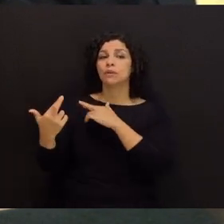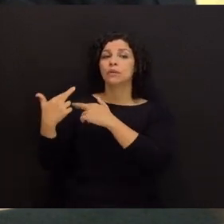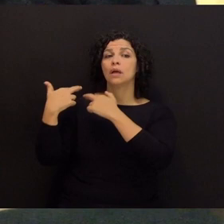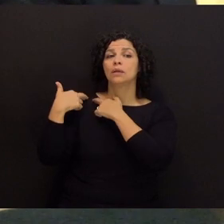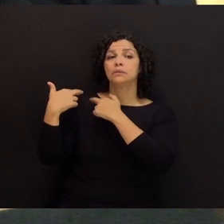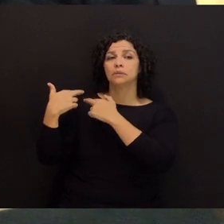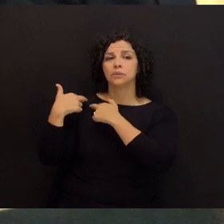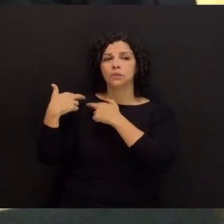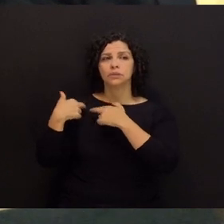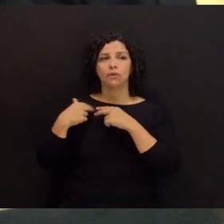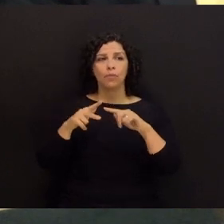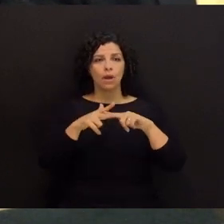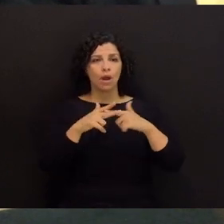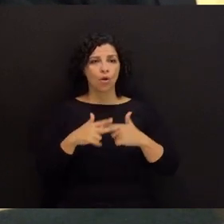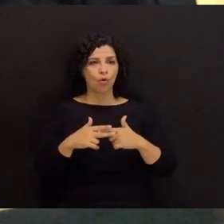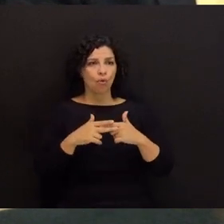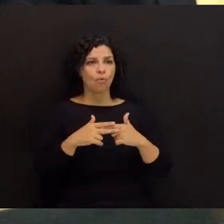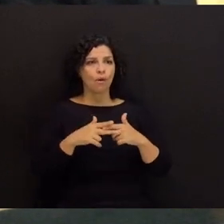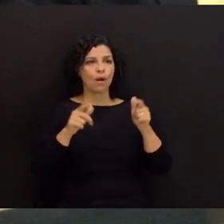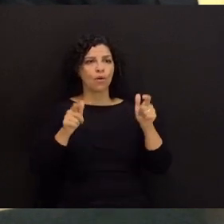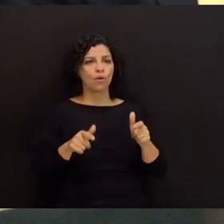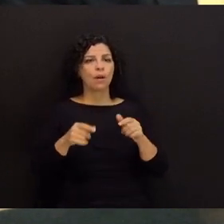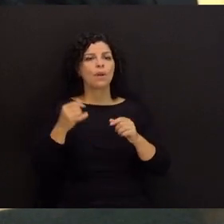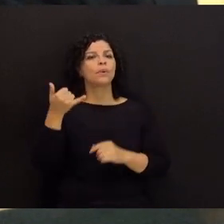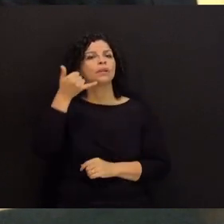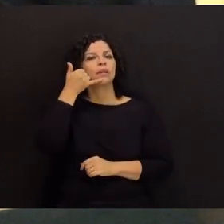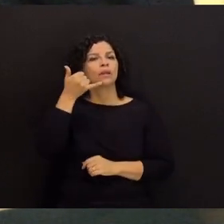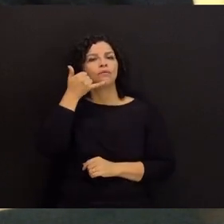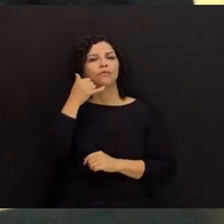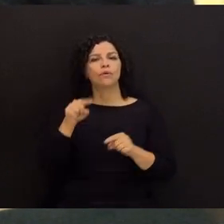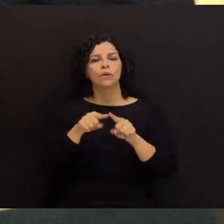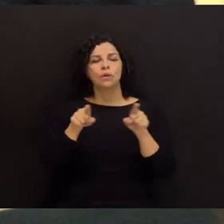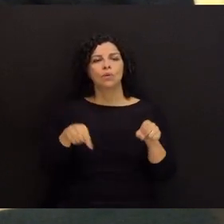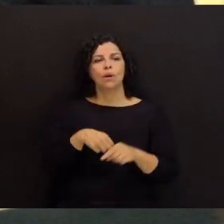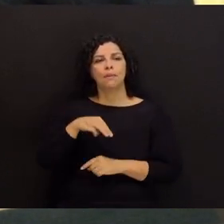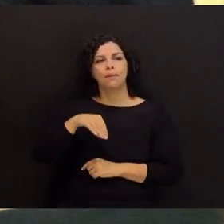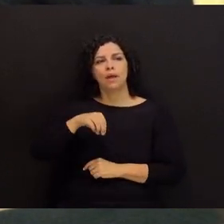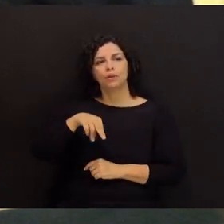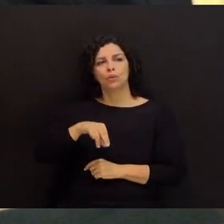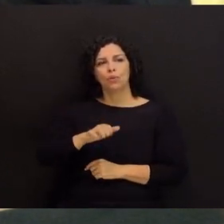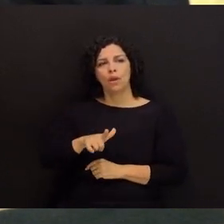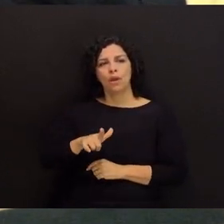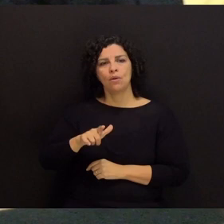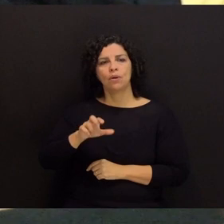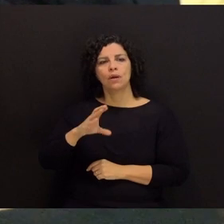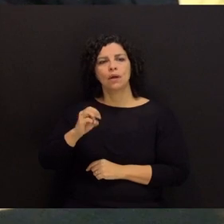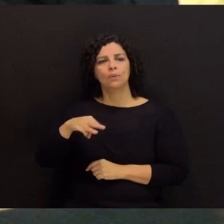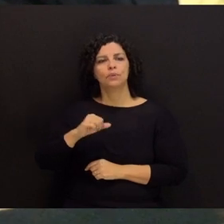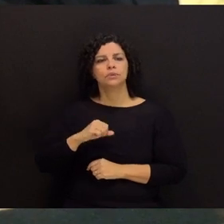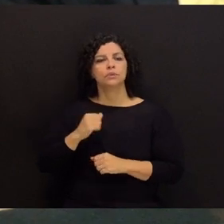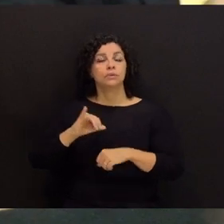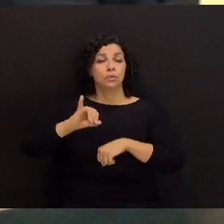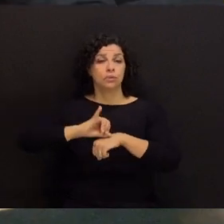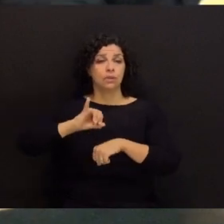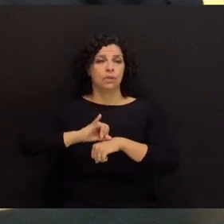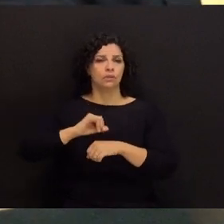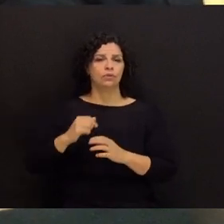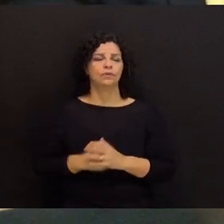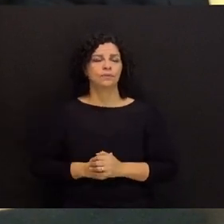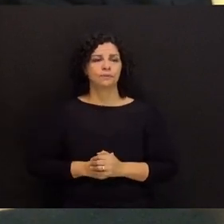para o conserto de caixa telefonia na Rua Manoel Ribeiro de Campos 319 no bairro Centro